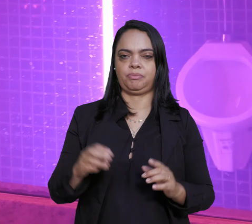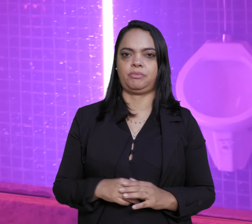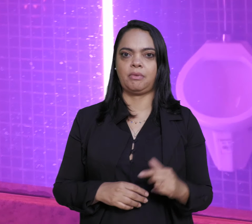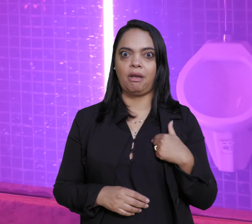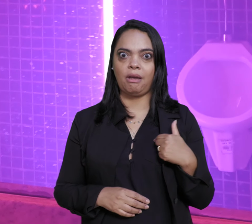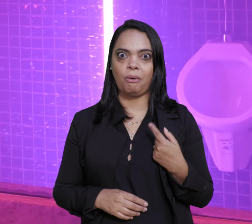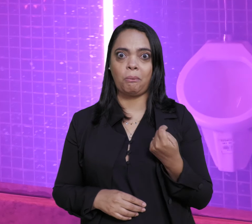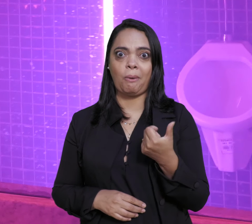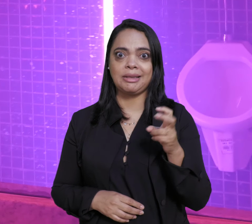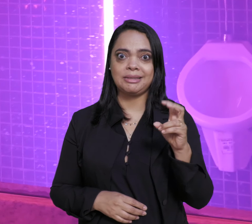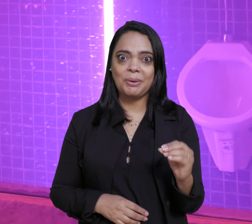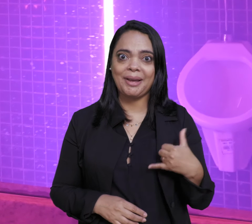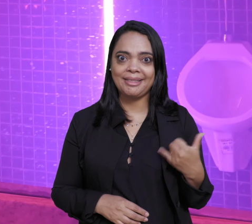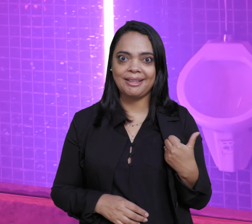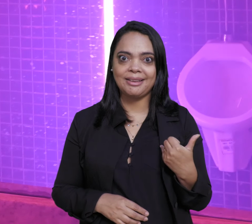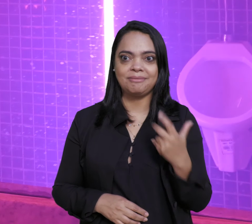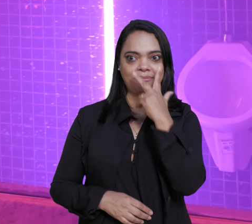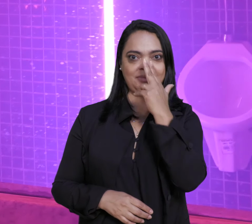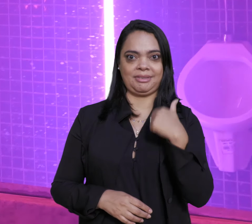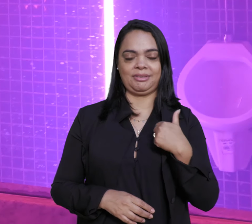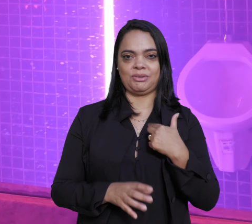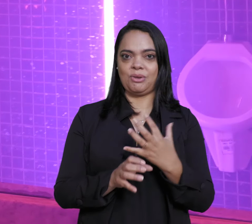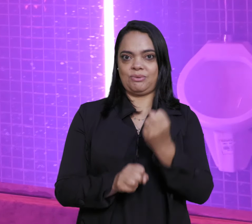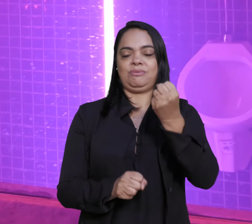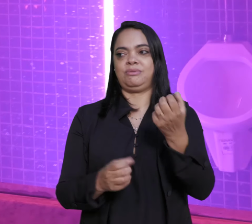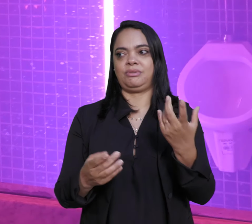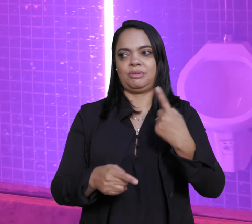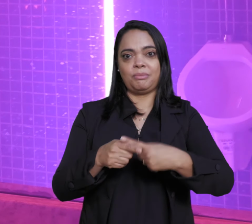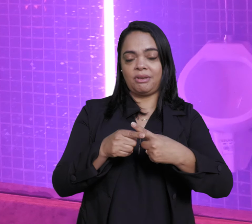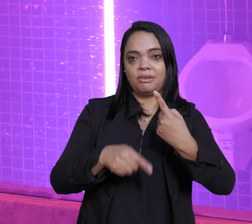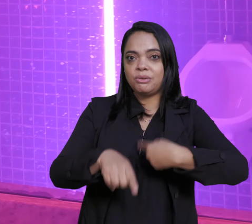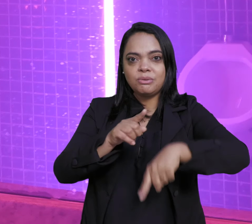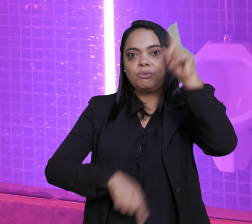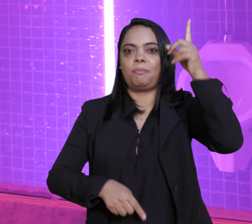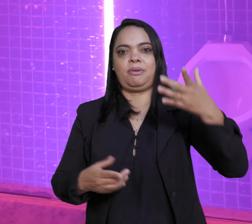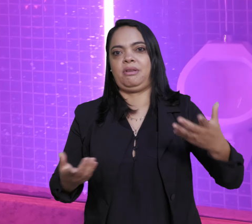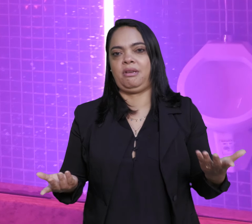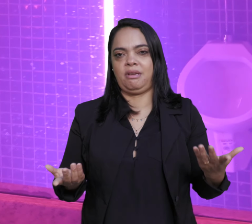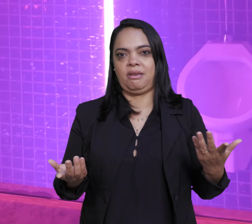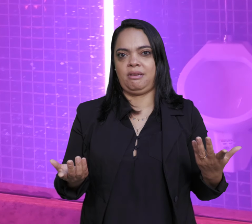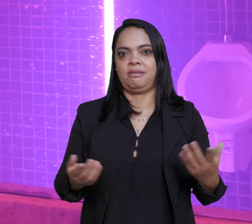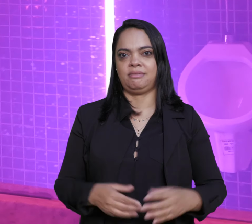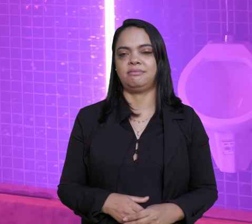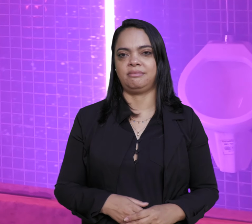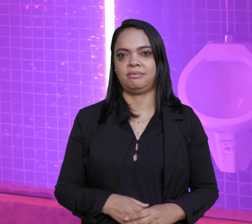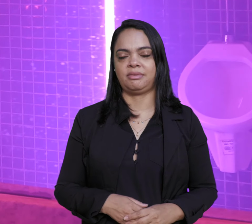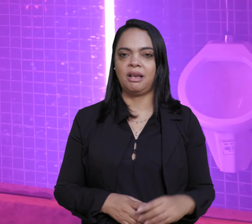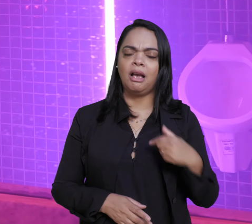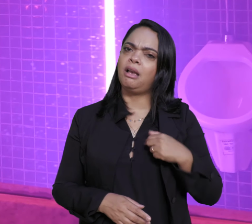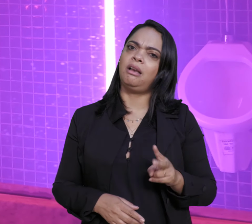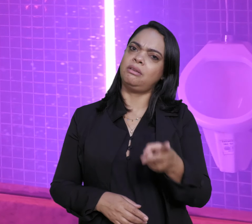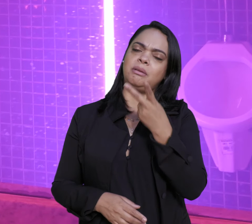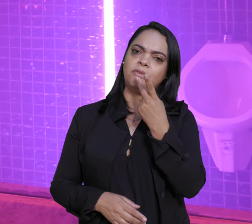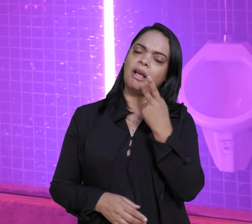quase 50, eu me vejo no lucro por ter superado essa expectativa. E aí